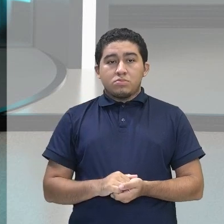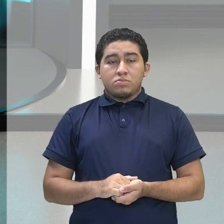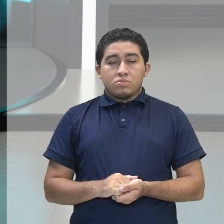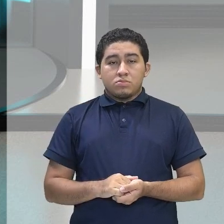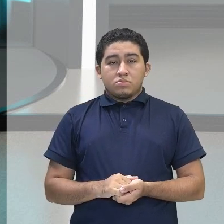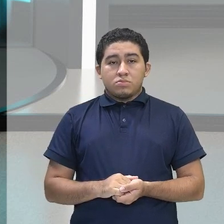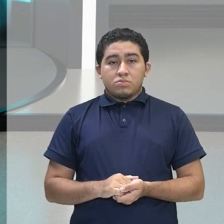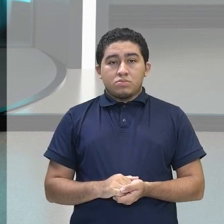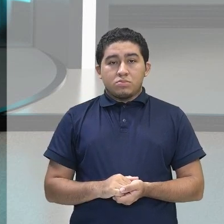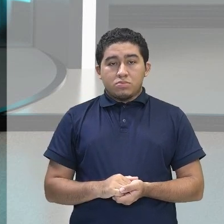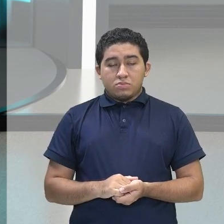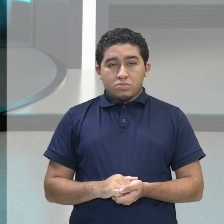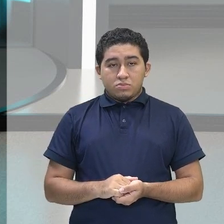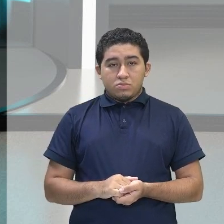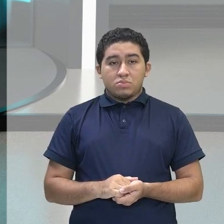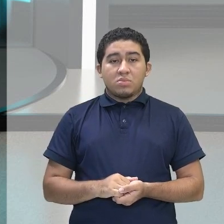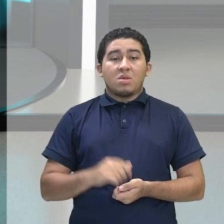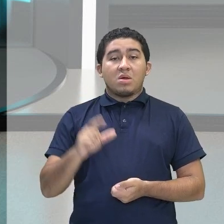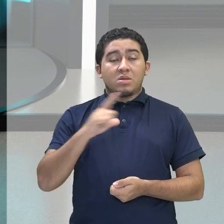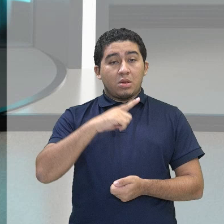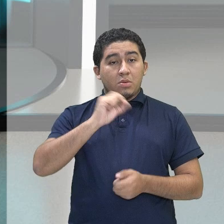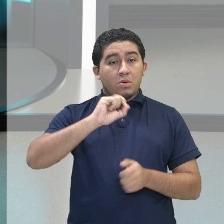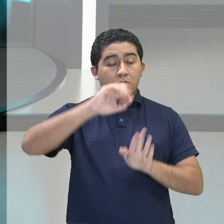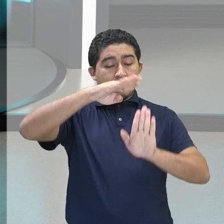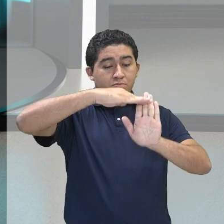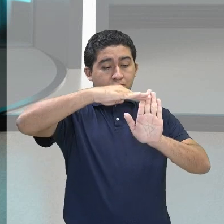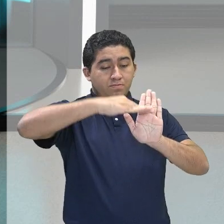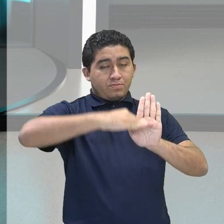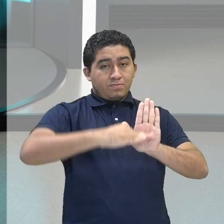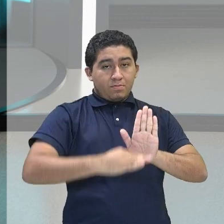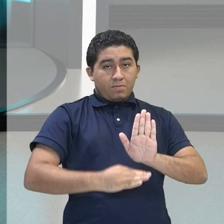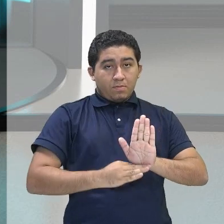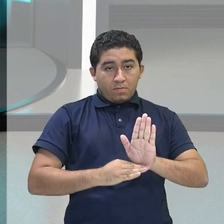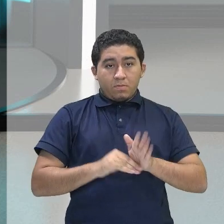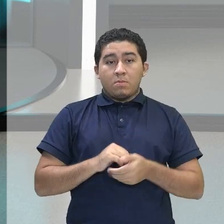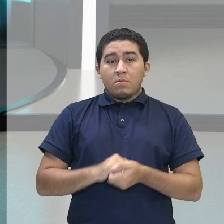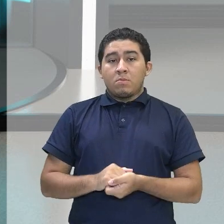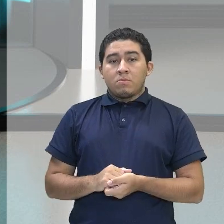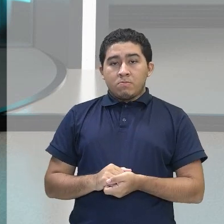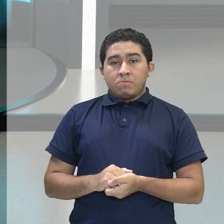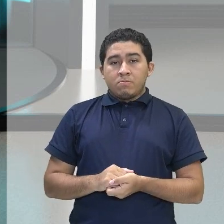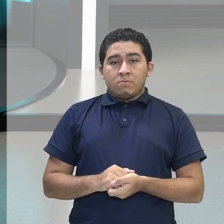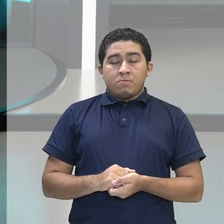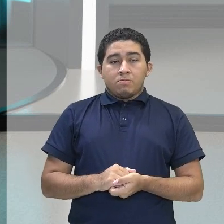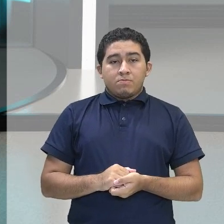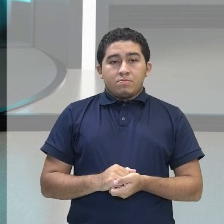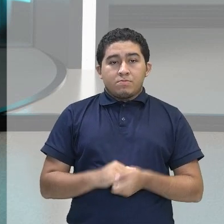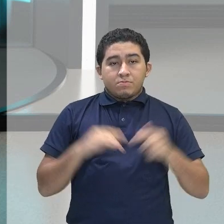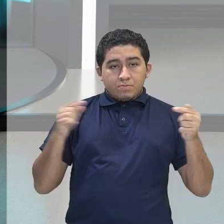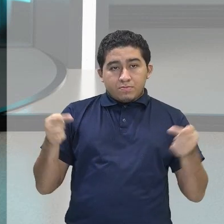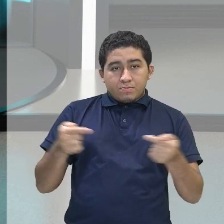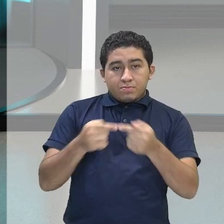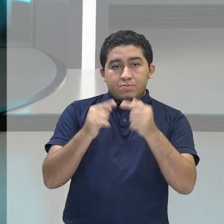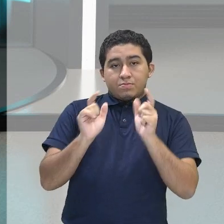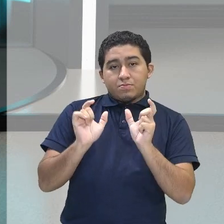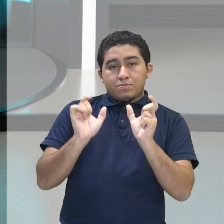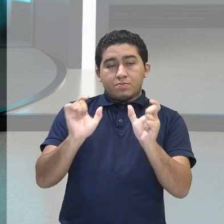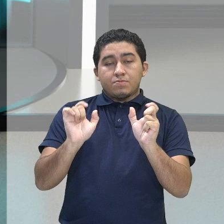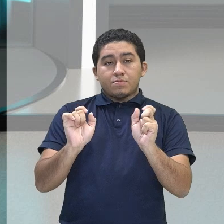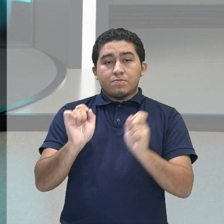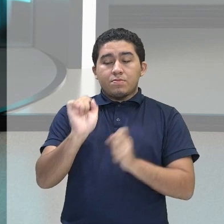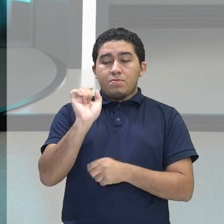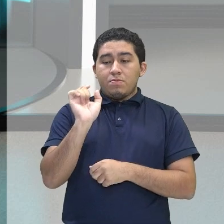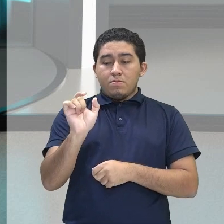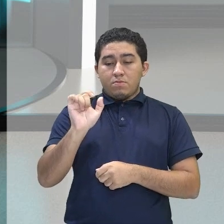dois pontos, por quê? Porque vem uma sequência aqui, ó. Sequência de quê? Está falando de jobs, né?